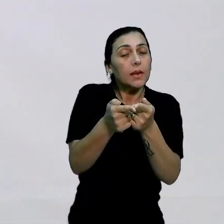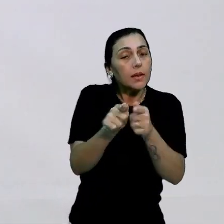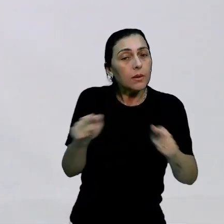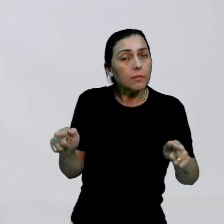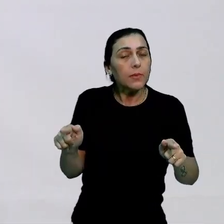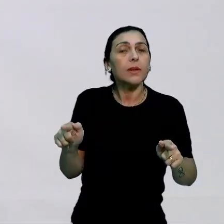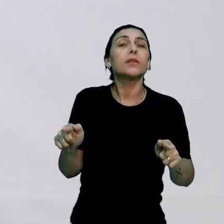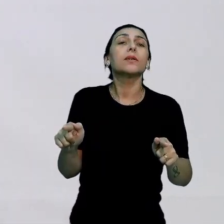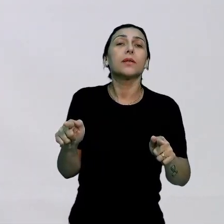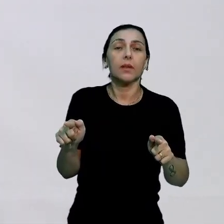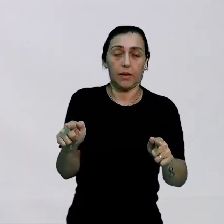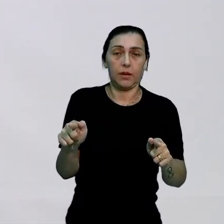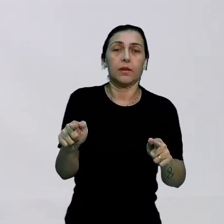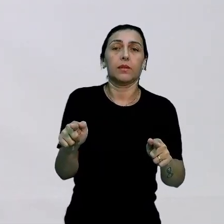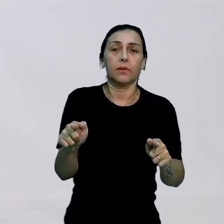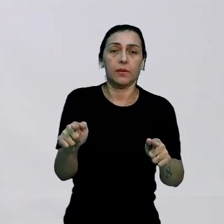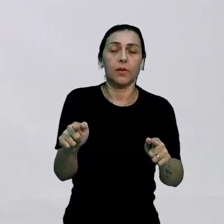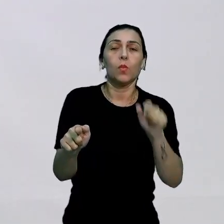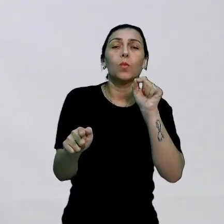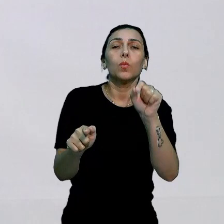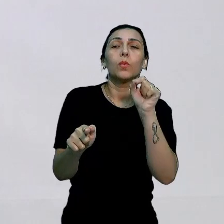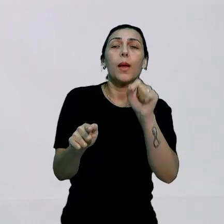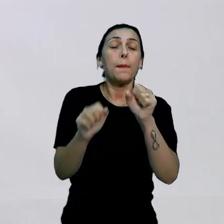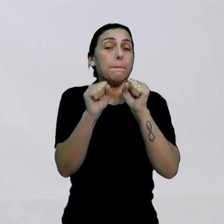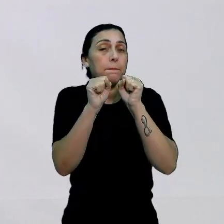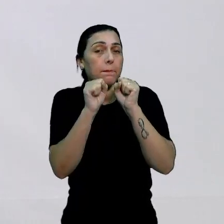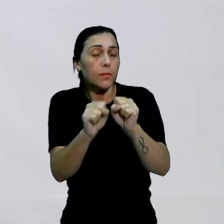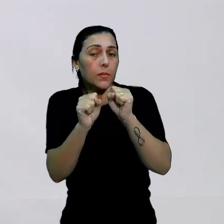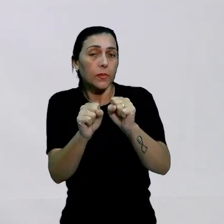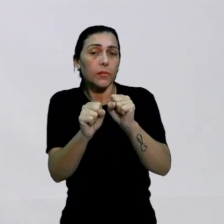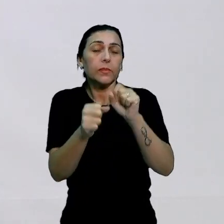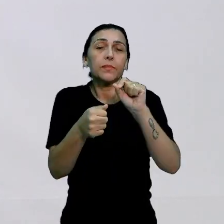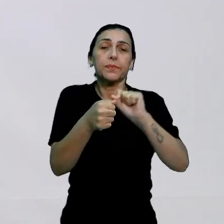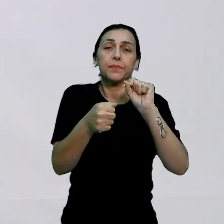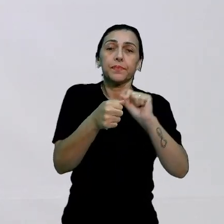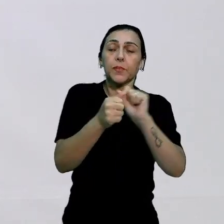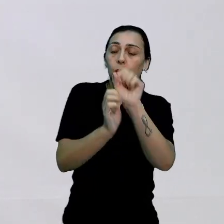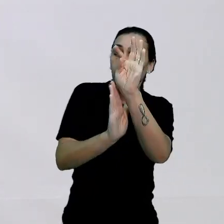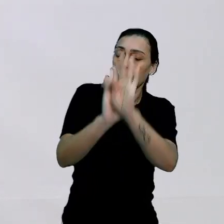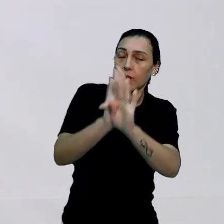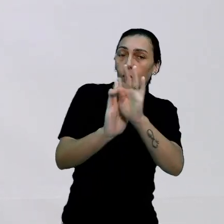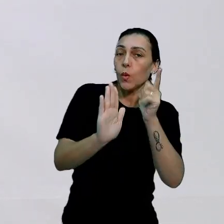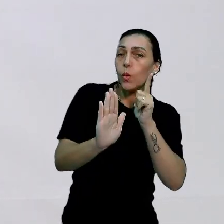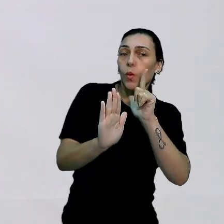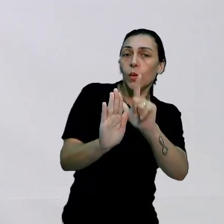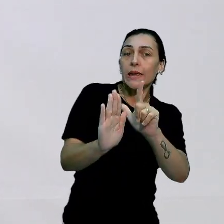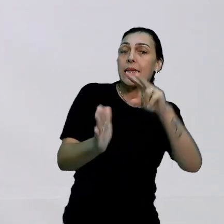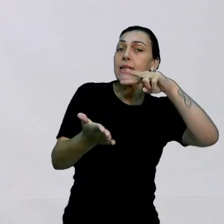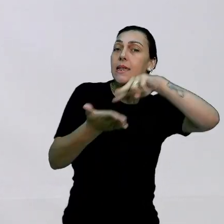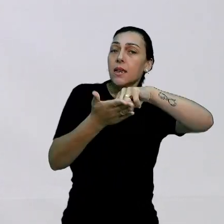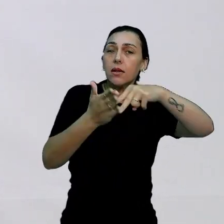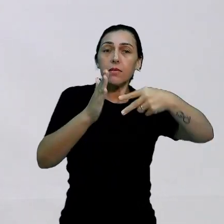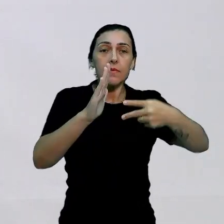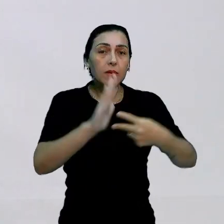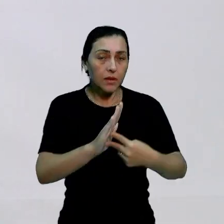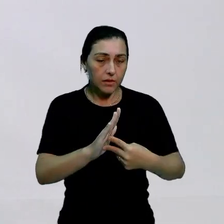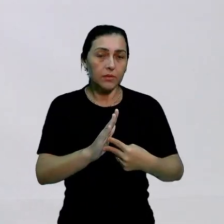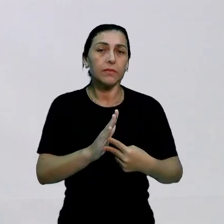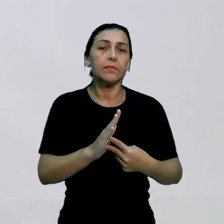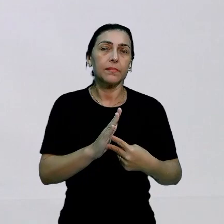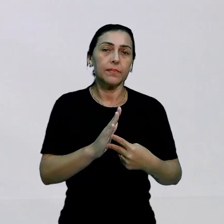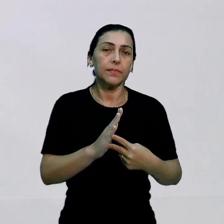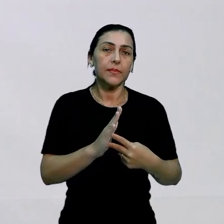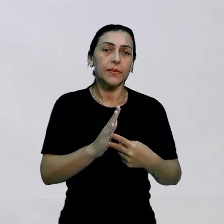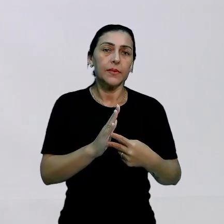ela serve a propósito discursivo, ou seja, ela faz com que o texto ele ganhe sentido, né? Que